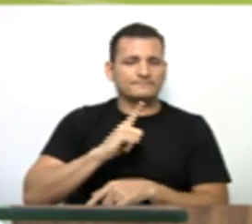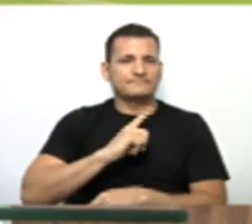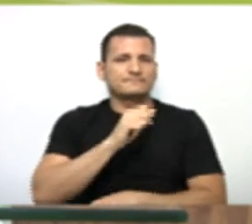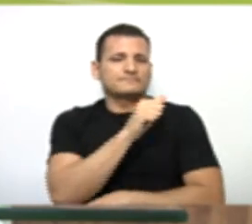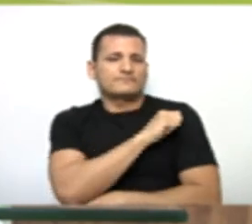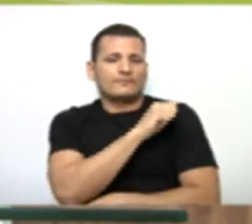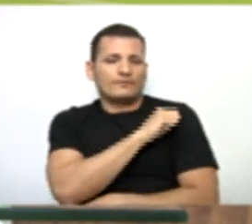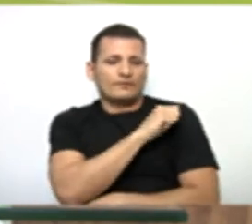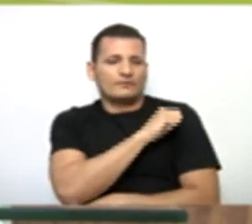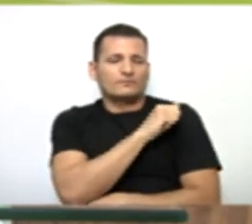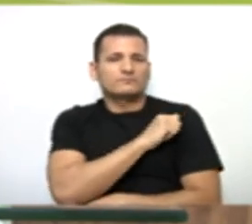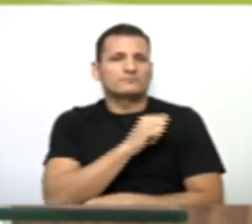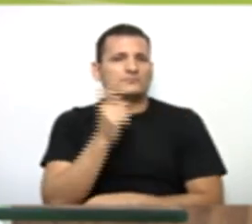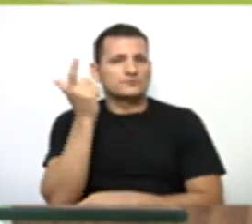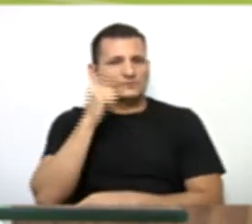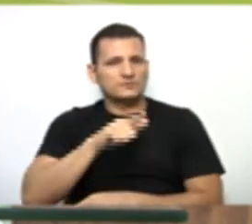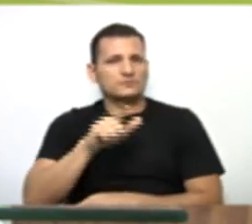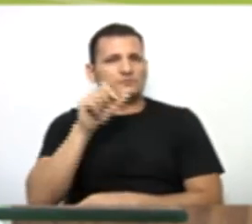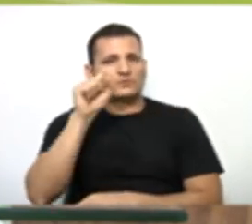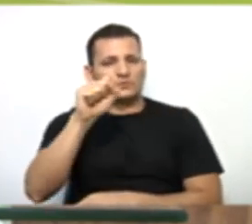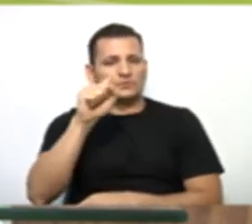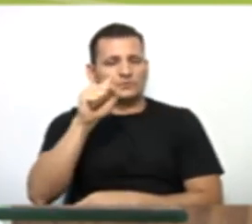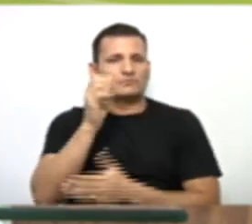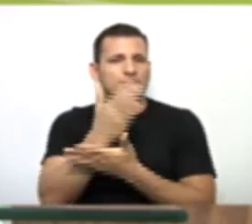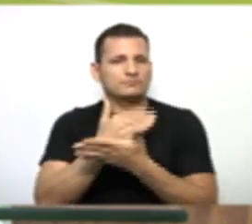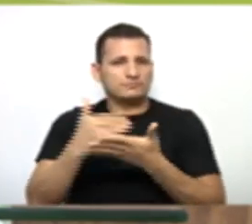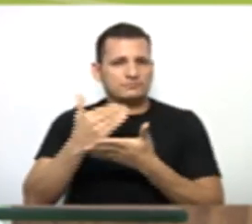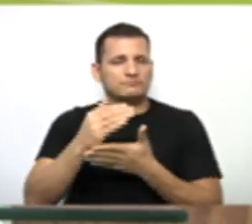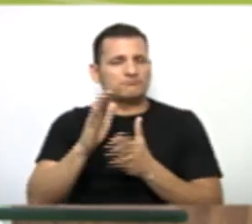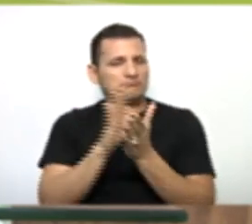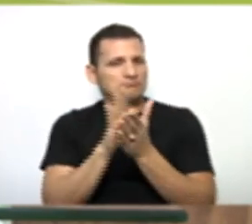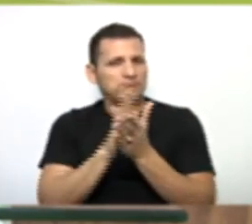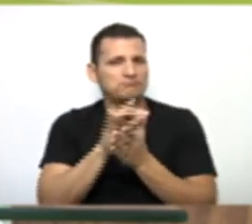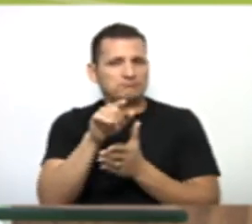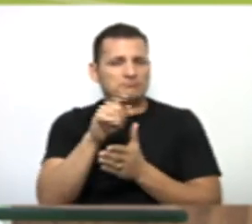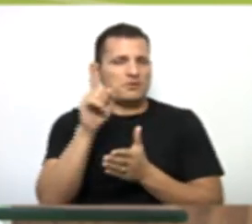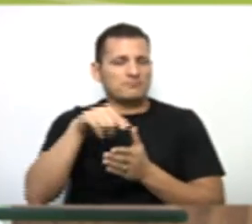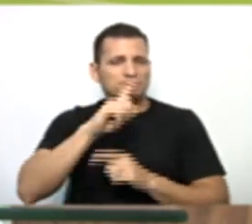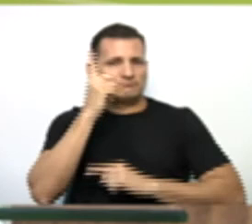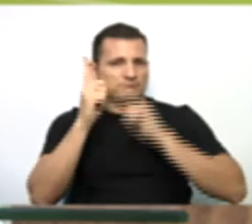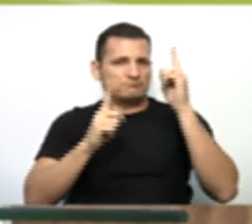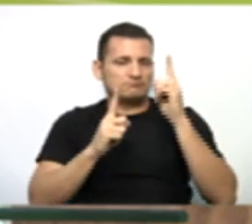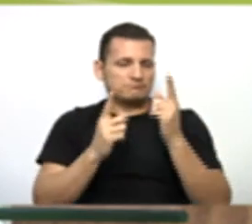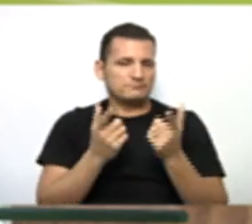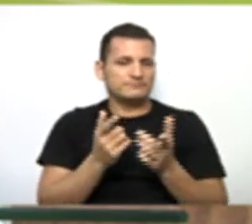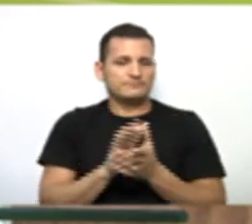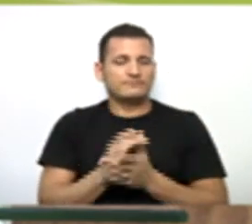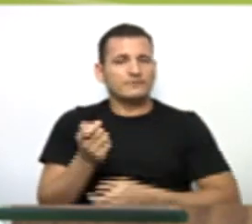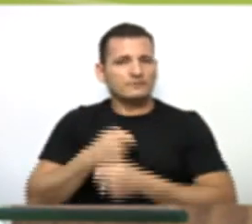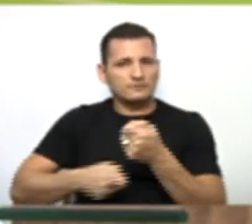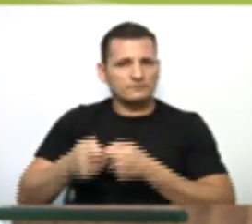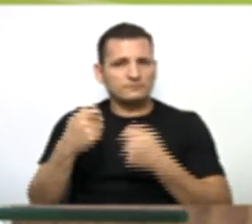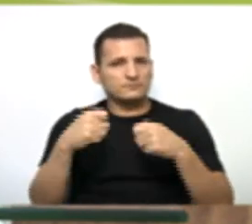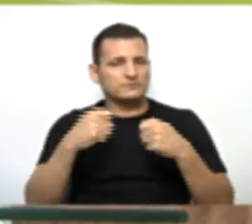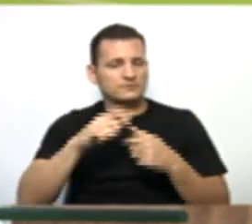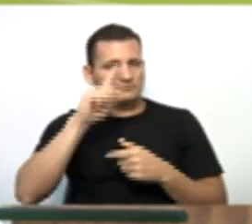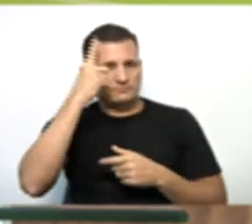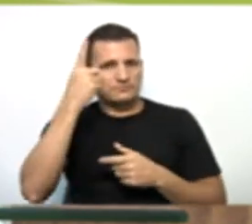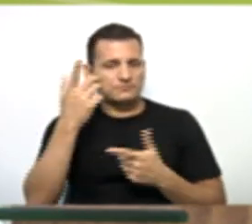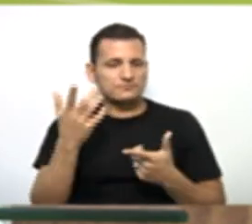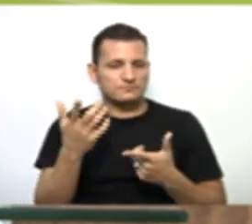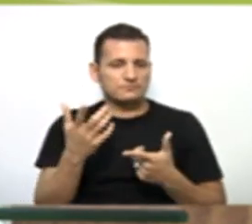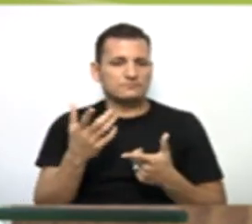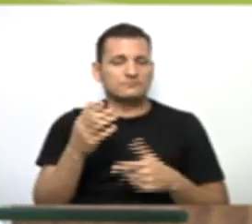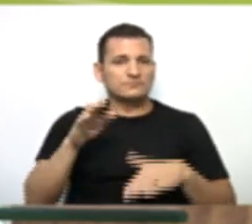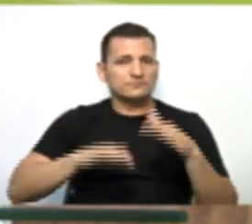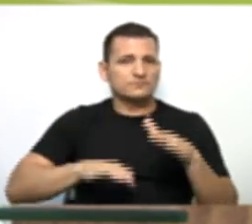bolo diferente e conseguiu os 8 pedaços. Parabéns! Parabéns, é a criatividade, gente, é o uso da criatividade. E na negociação a gente precisa ser criativo.